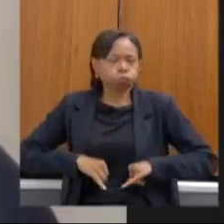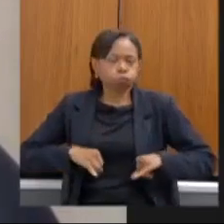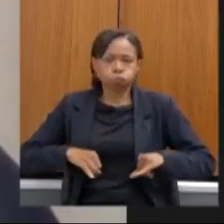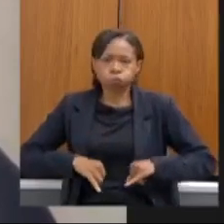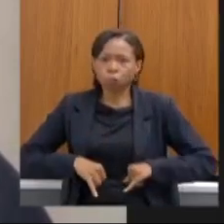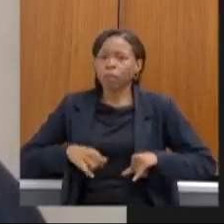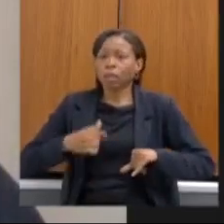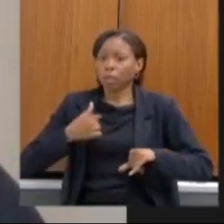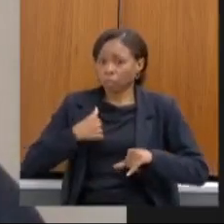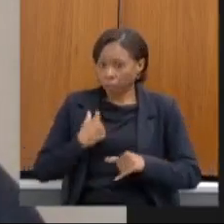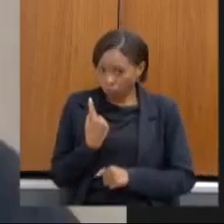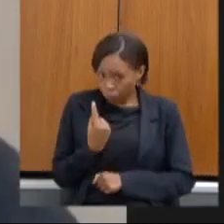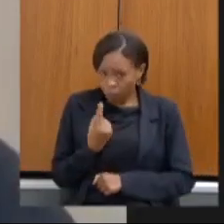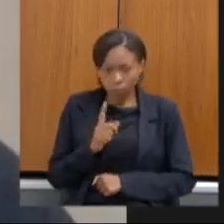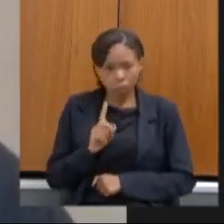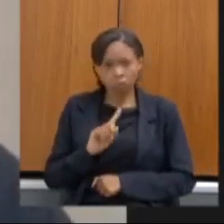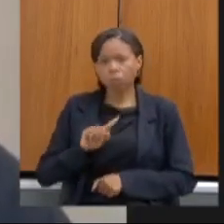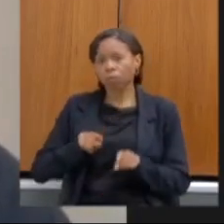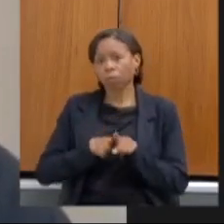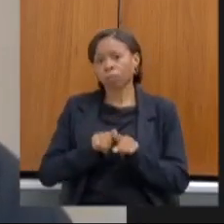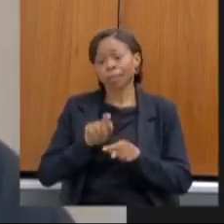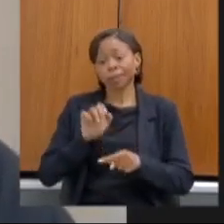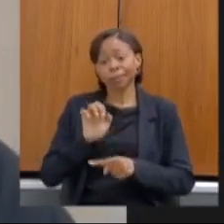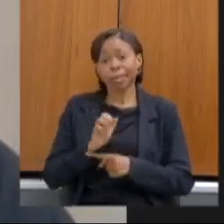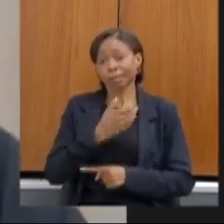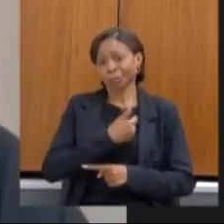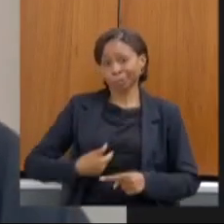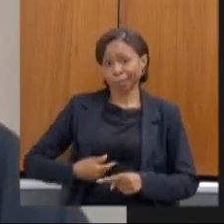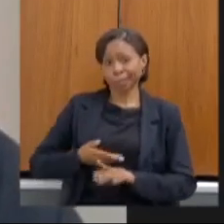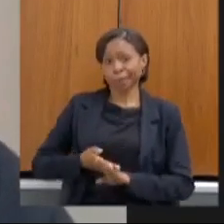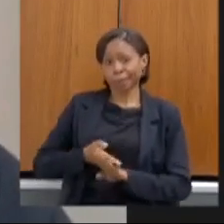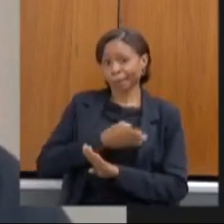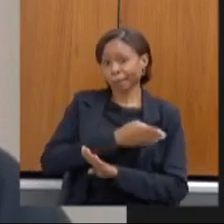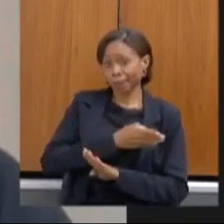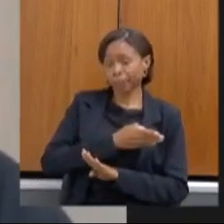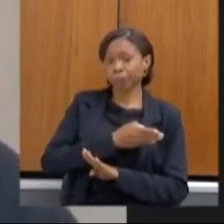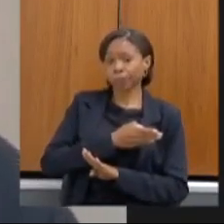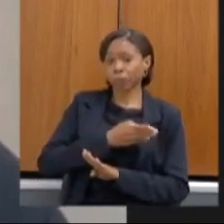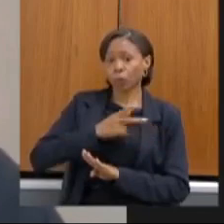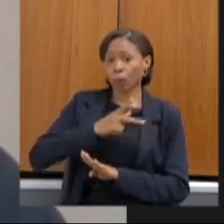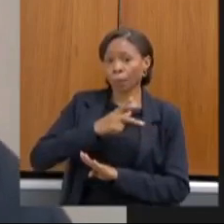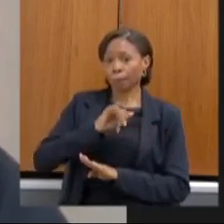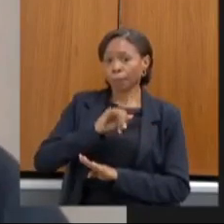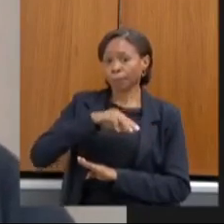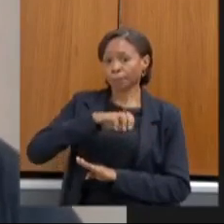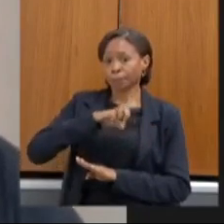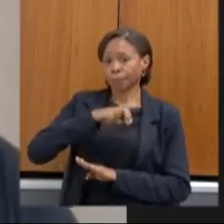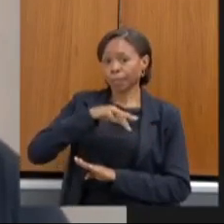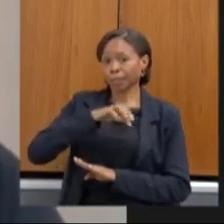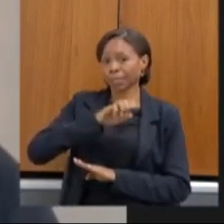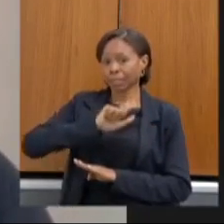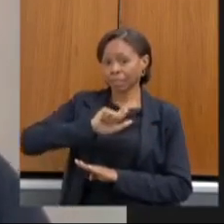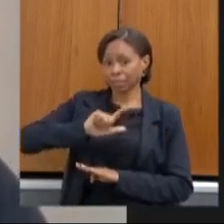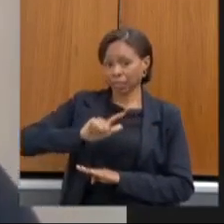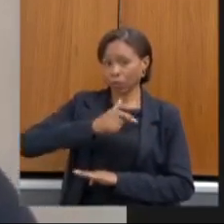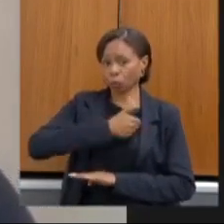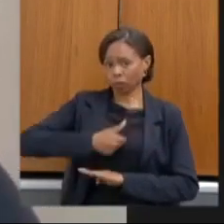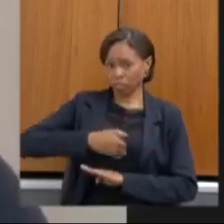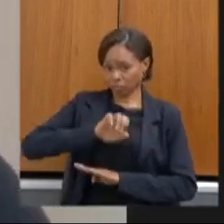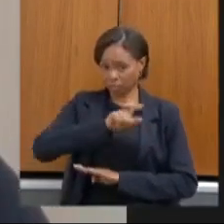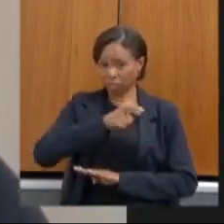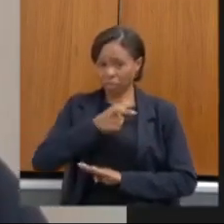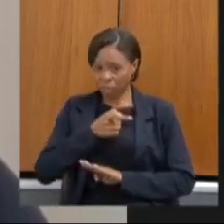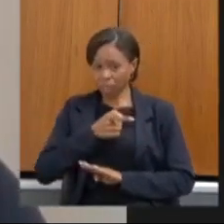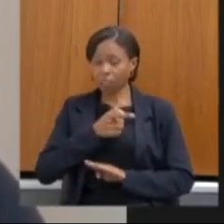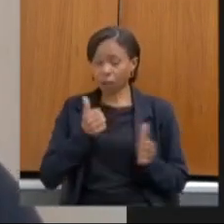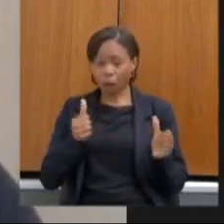com o antigo Governador o Governador Fernando Pimentel e promoveu o desgoverno estado todo então eu tenho todos